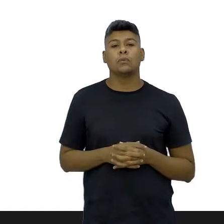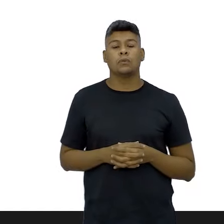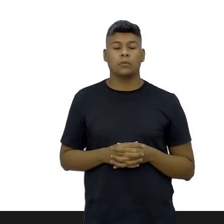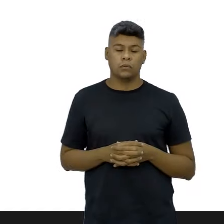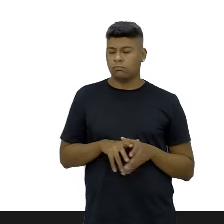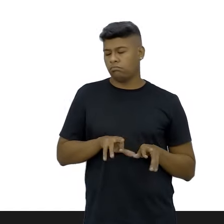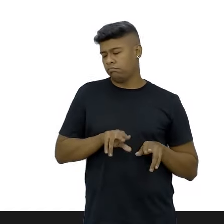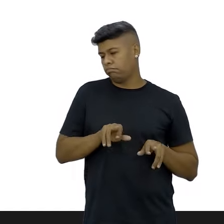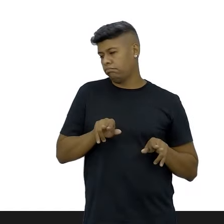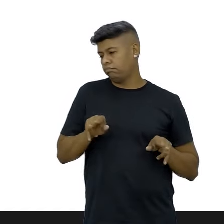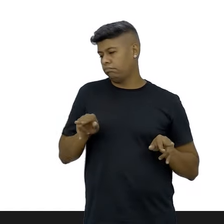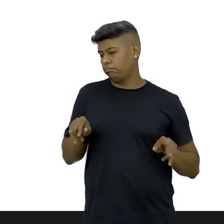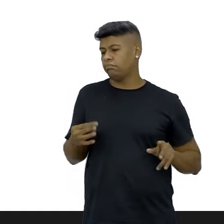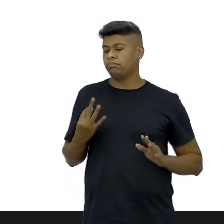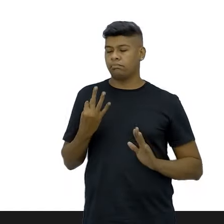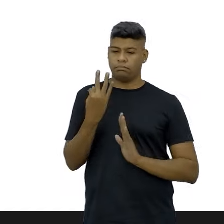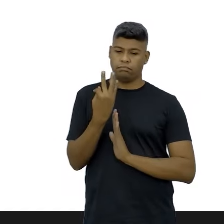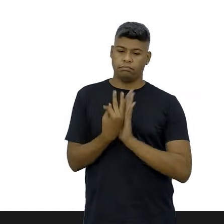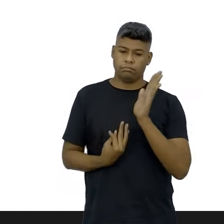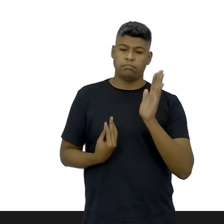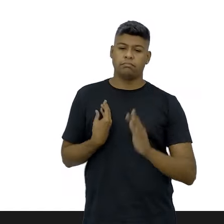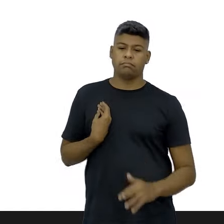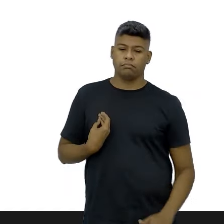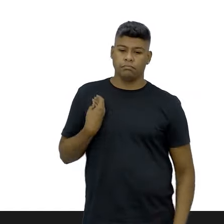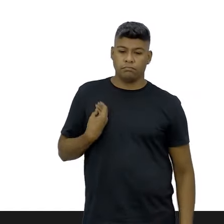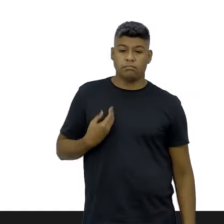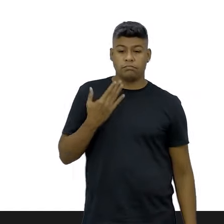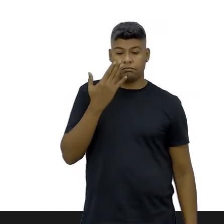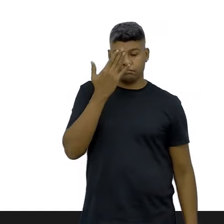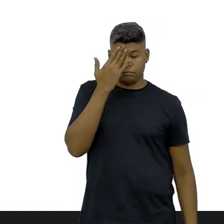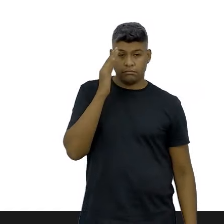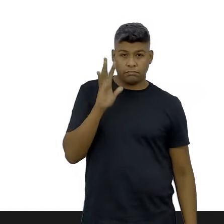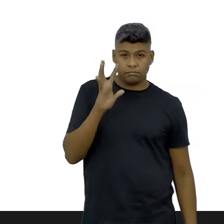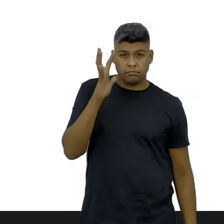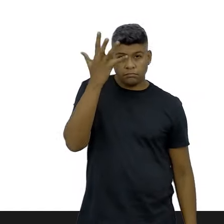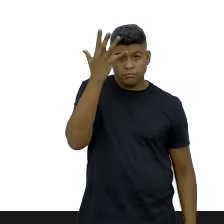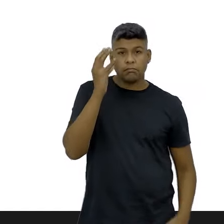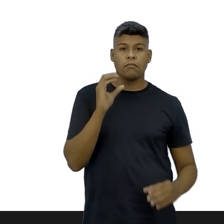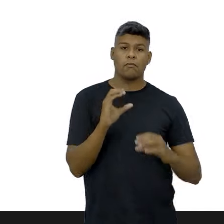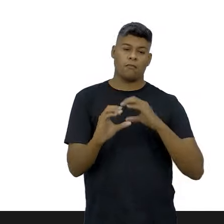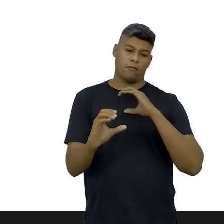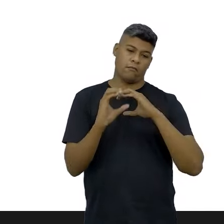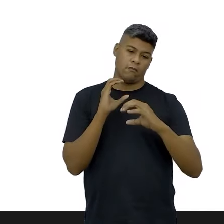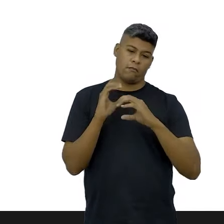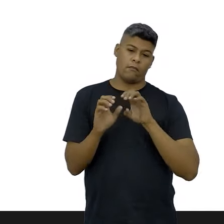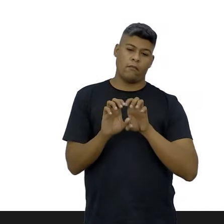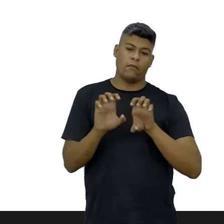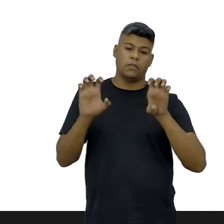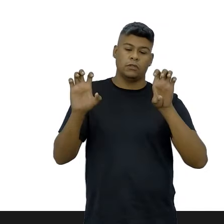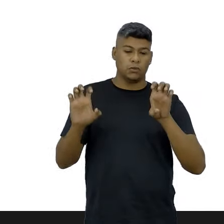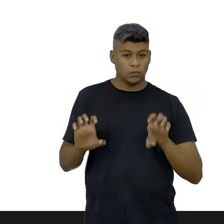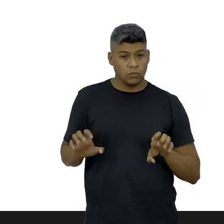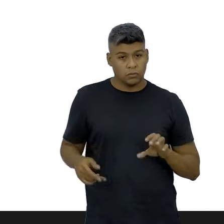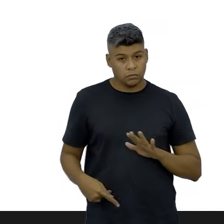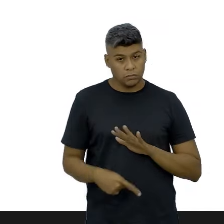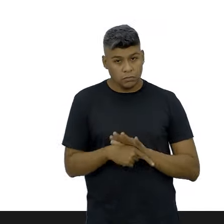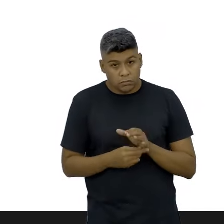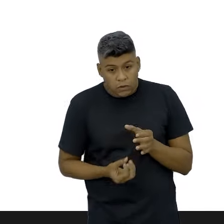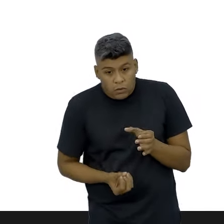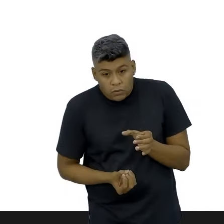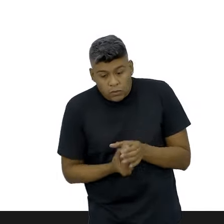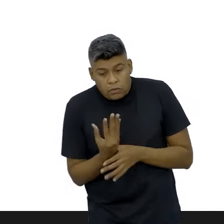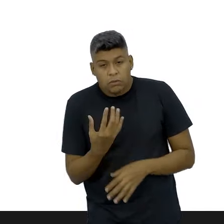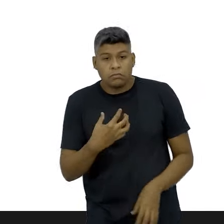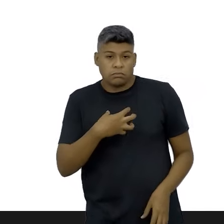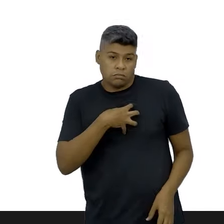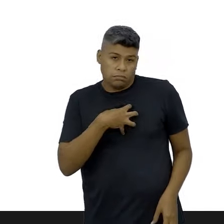brincadeira, entre outros textos da vida cotidiana, compreendendo a situação comunicativa e a estrutura composicional e o